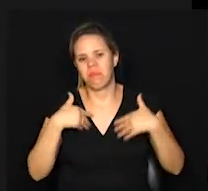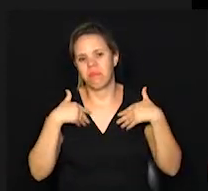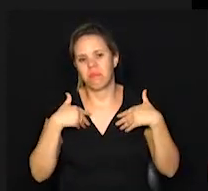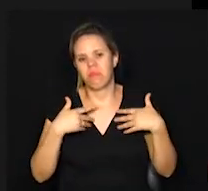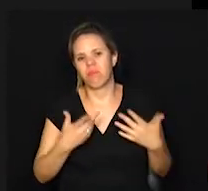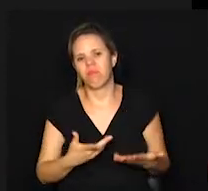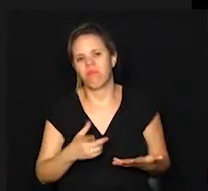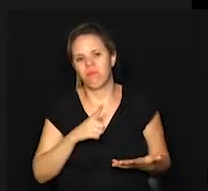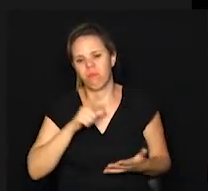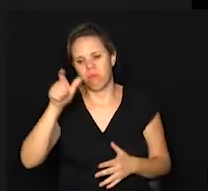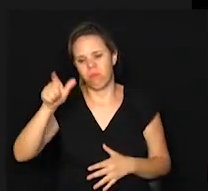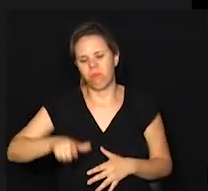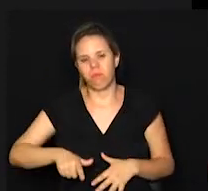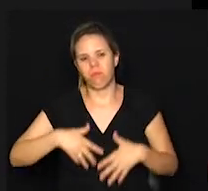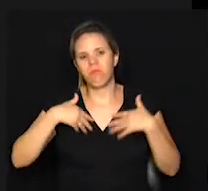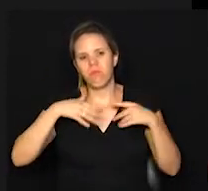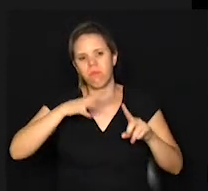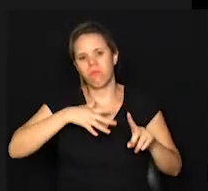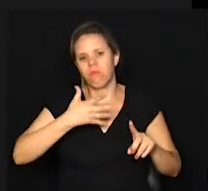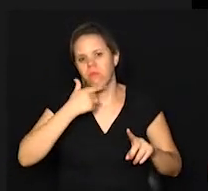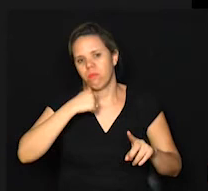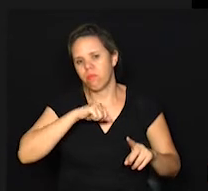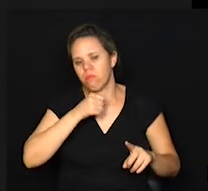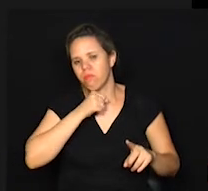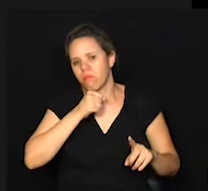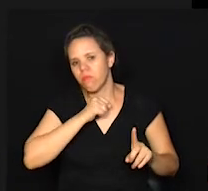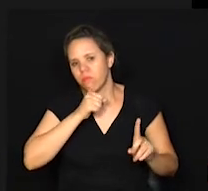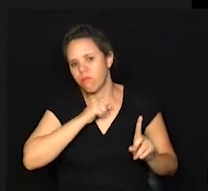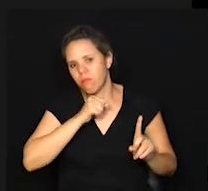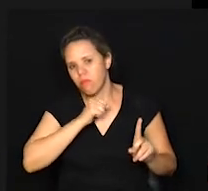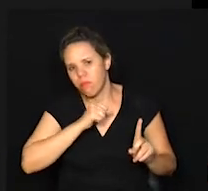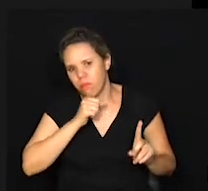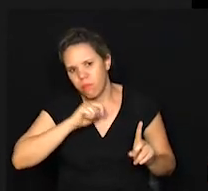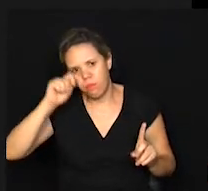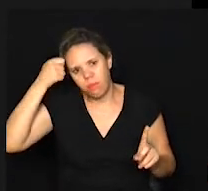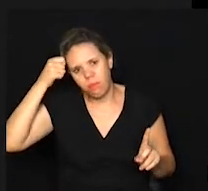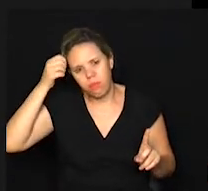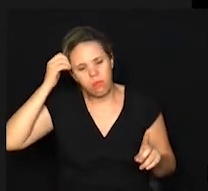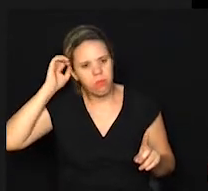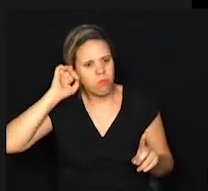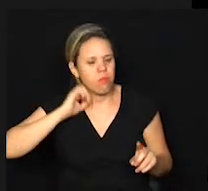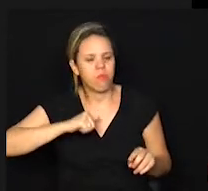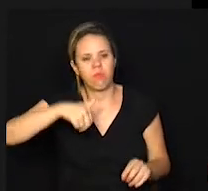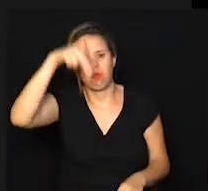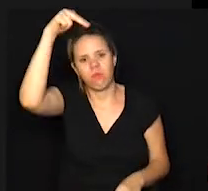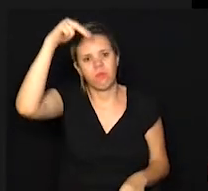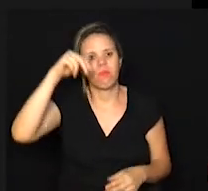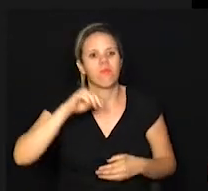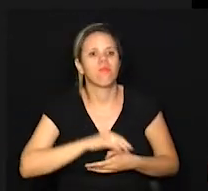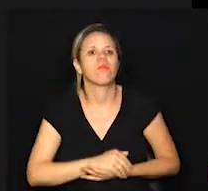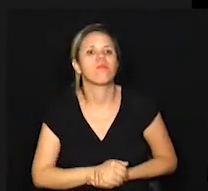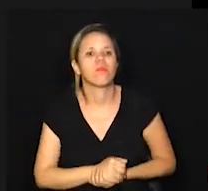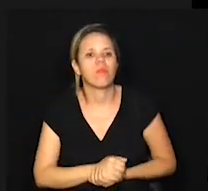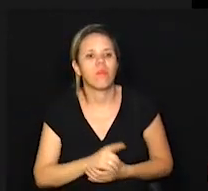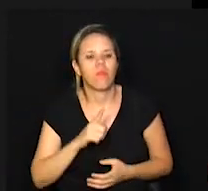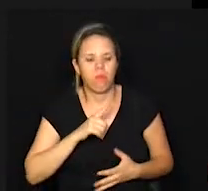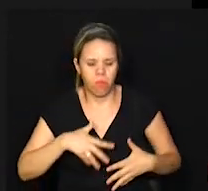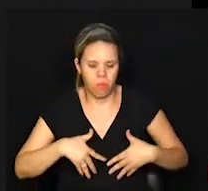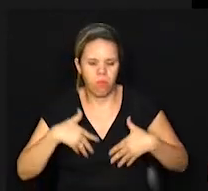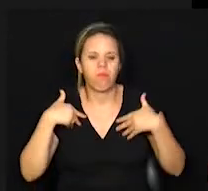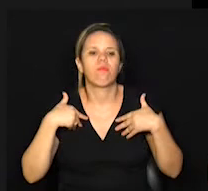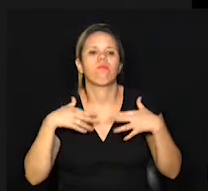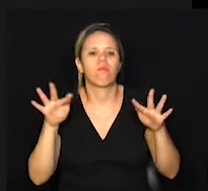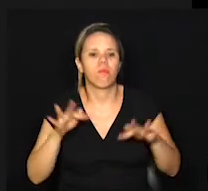pai. Eu tenho muito orgulho da minha avó, que é preta, que é nordestina. Eu tenho muito orgulho. Hoje